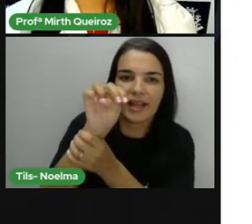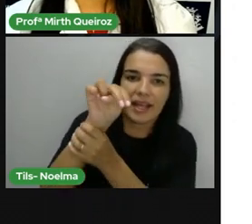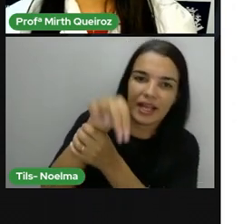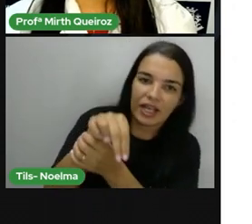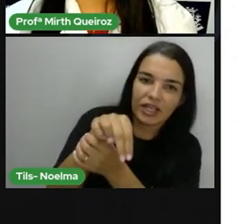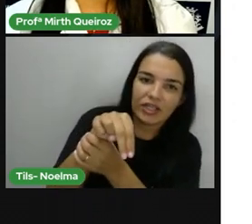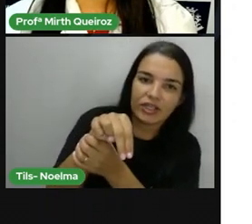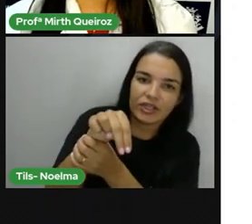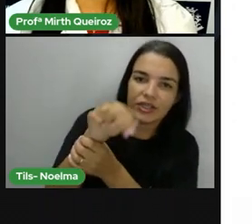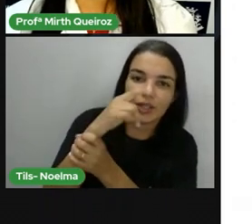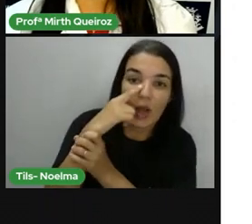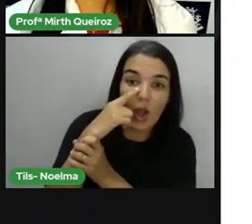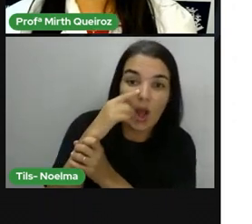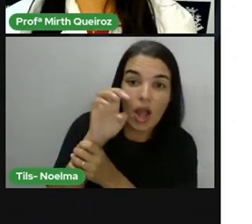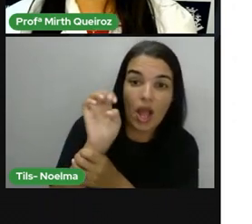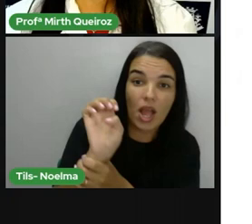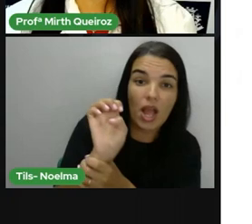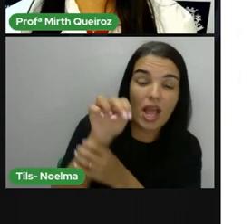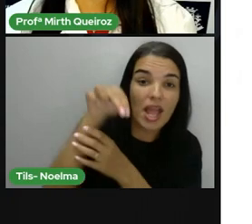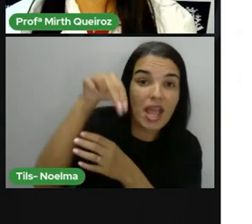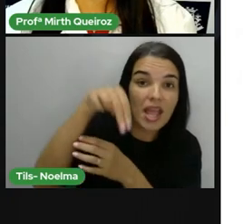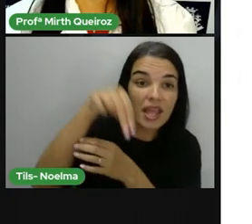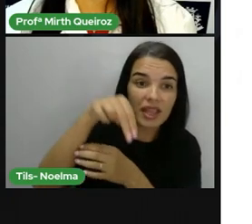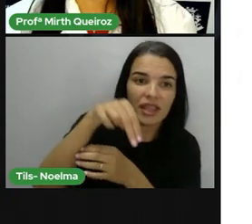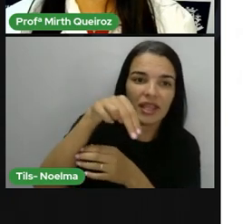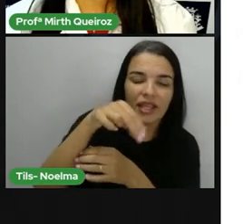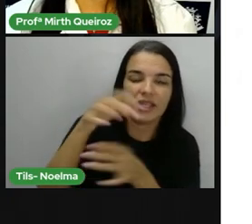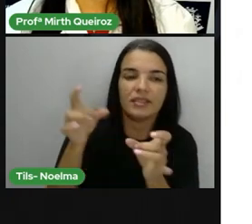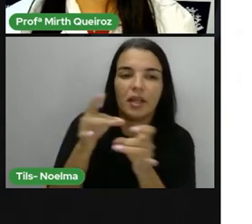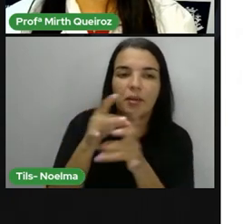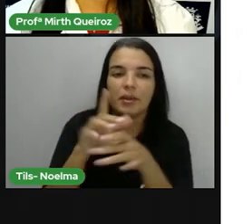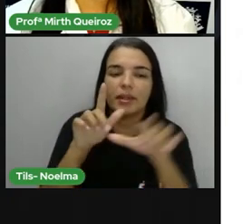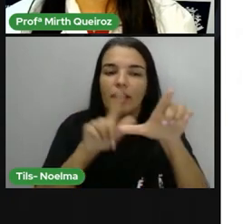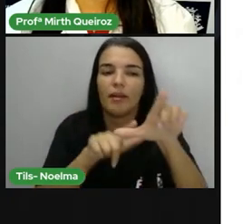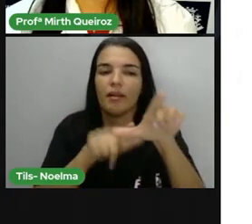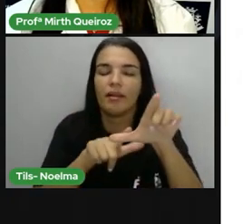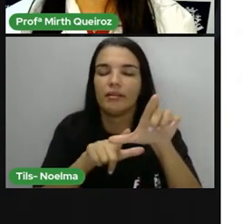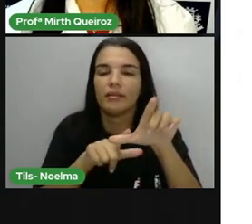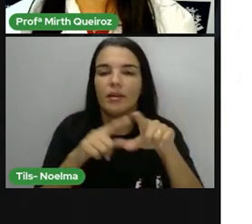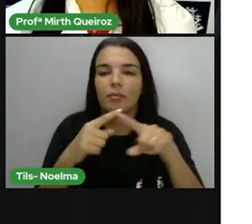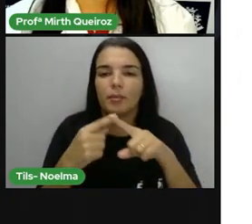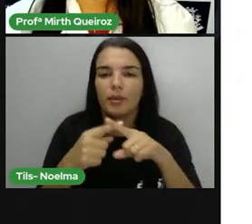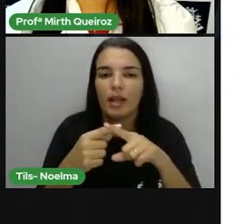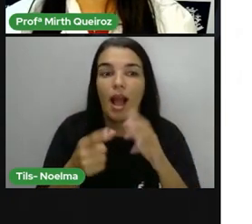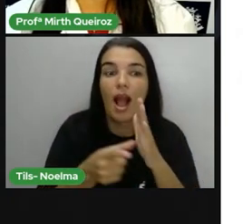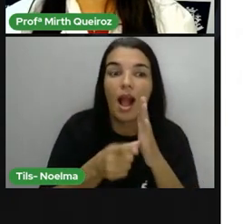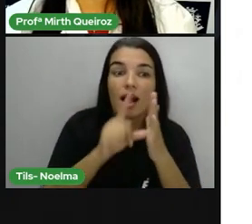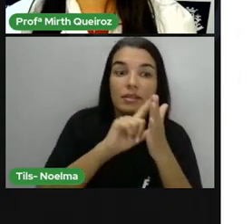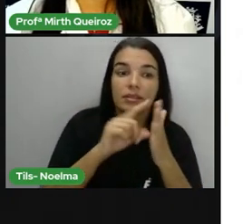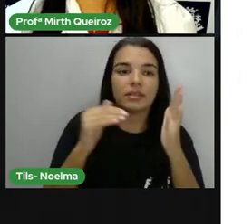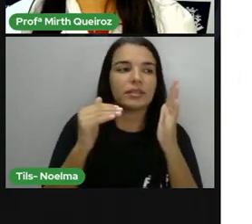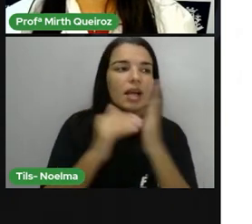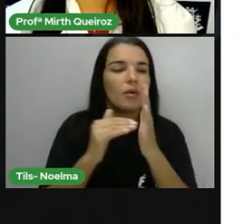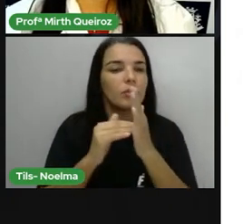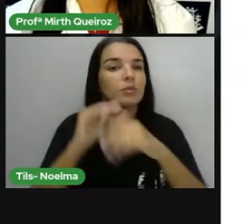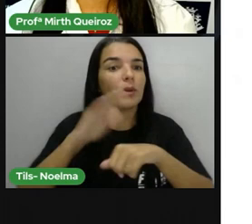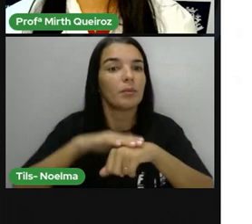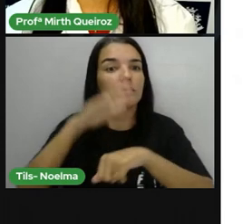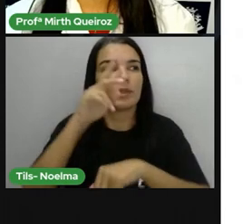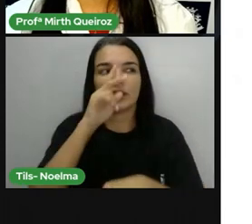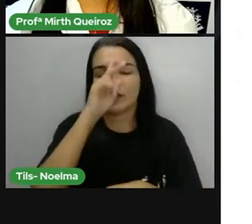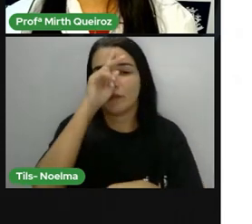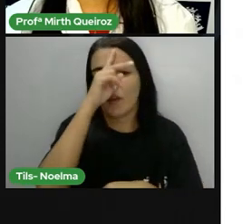acento? Porque termina em N e é uma palavra paroxítona. A penúltima sílaba ela é a mais